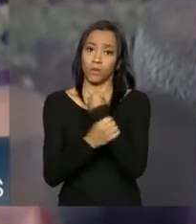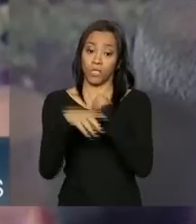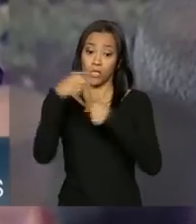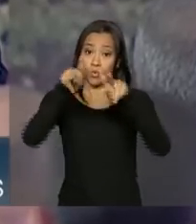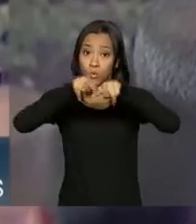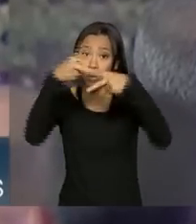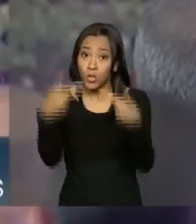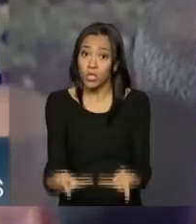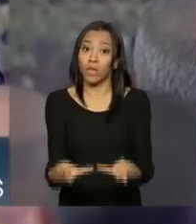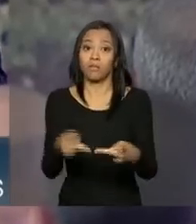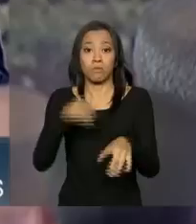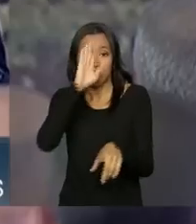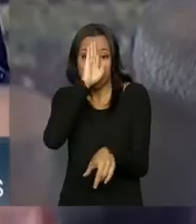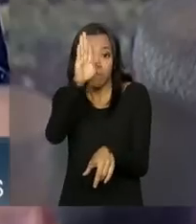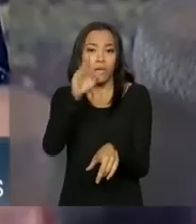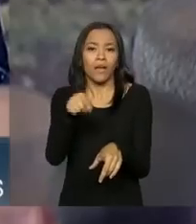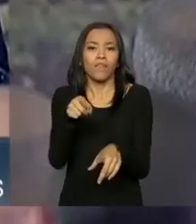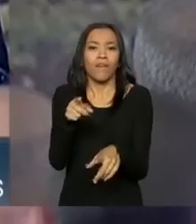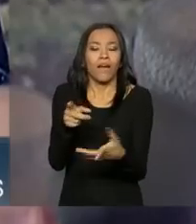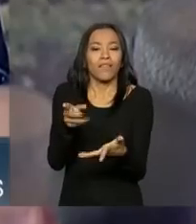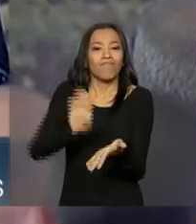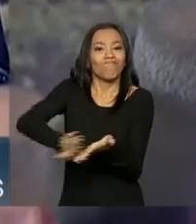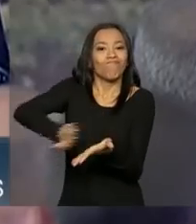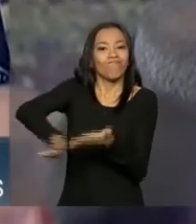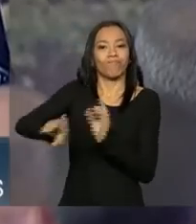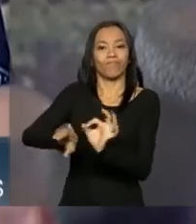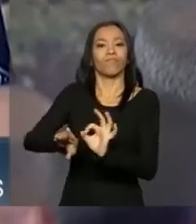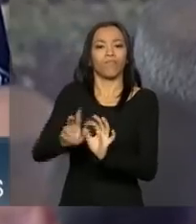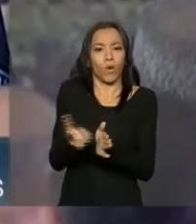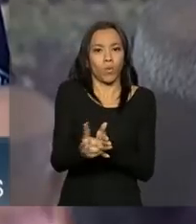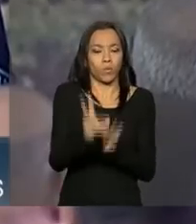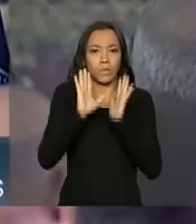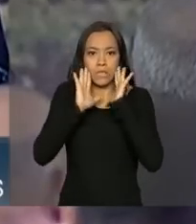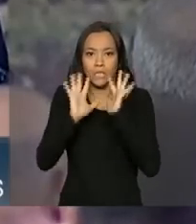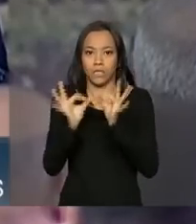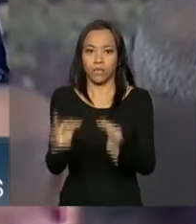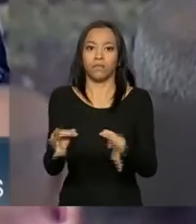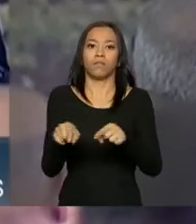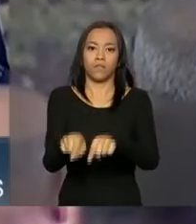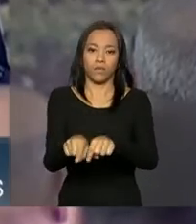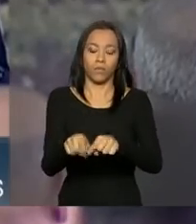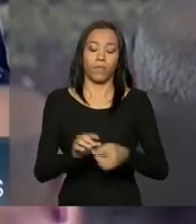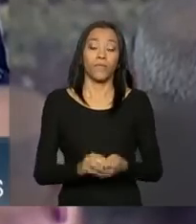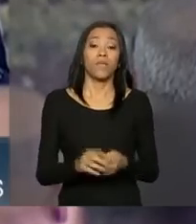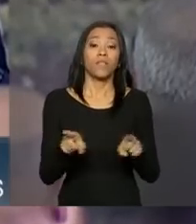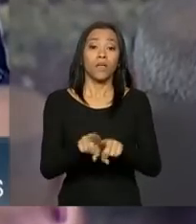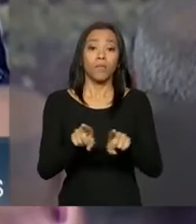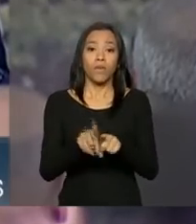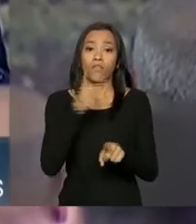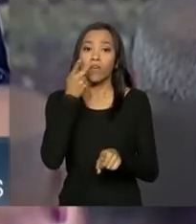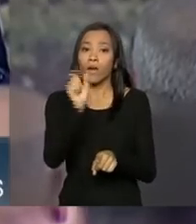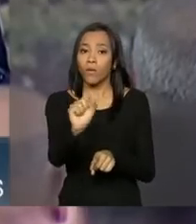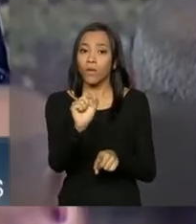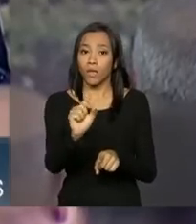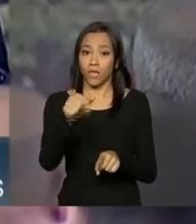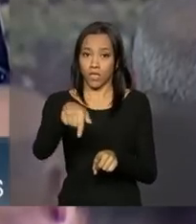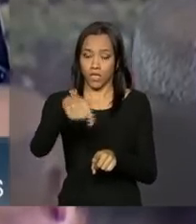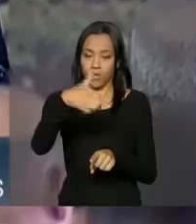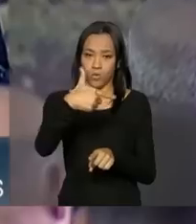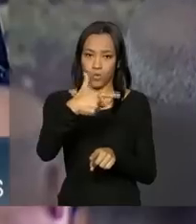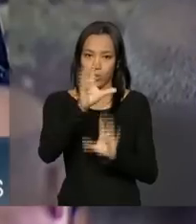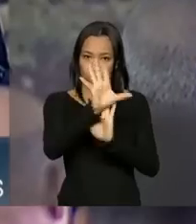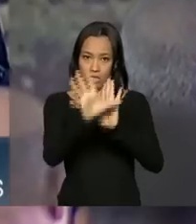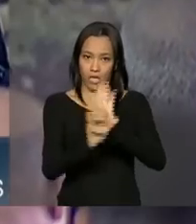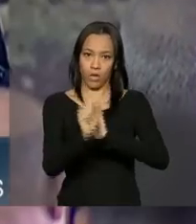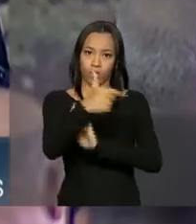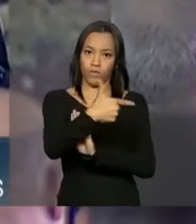serão comprometidos. Afinal, face aos imperativos de defesa do século XXI,